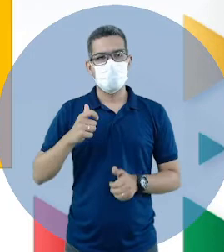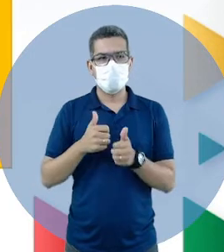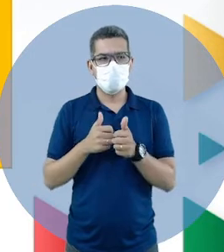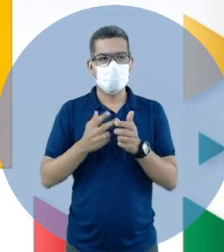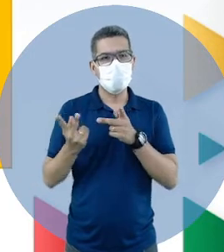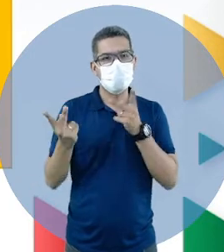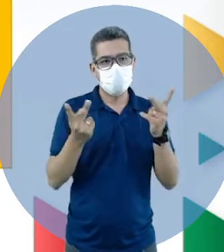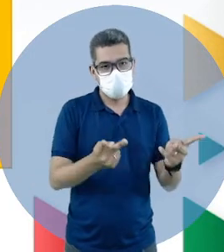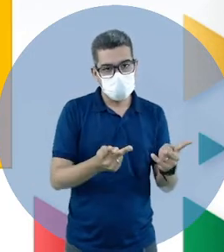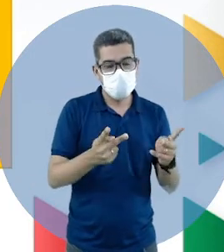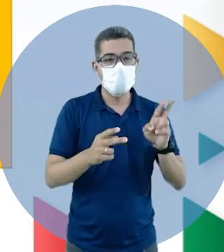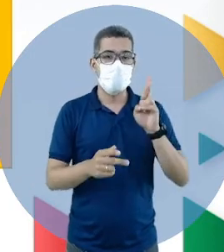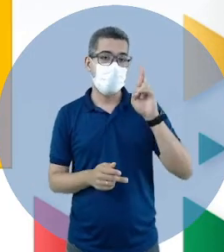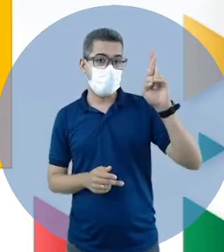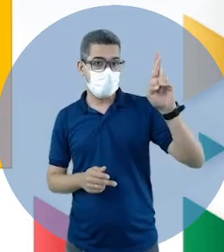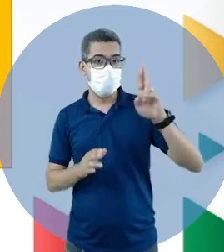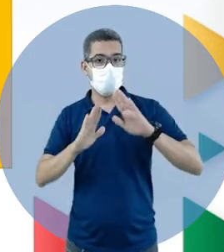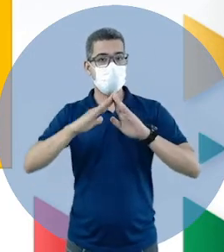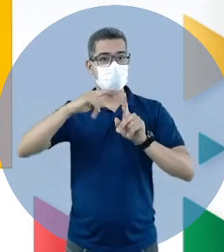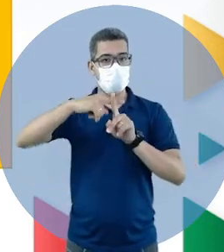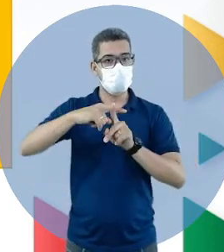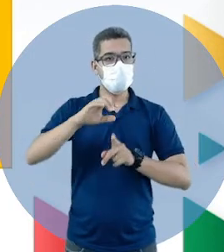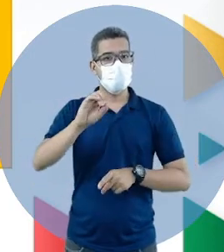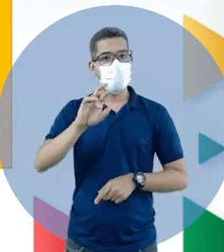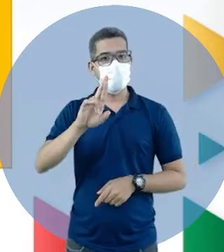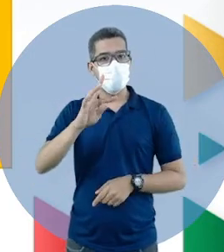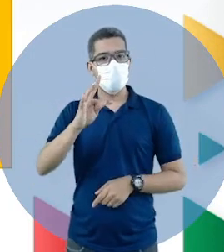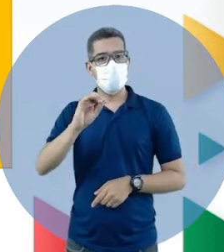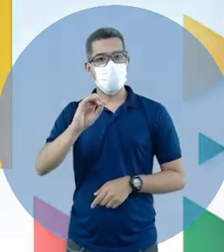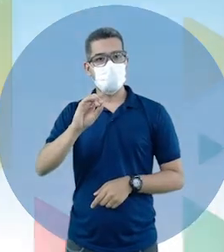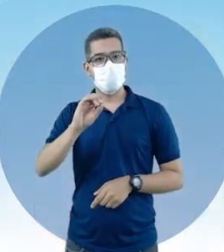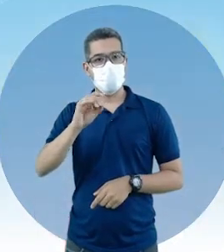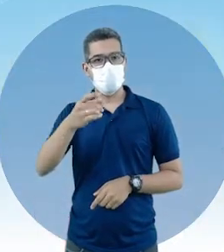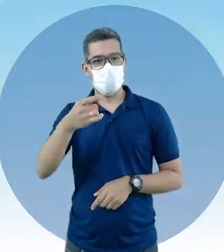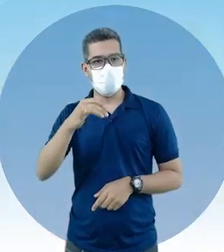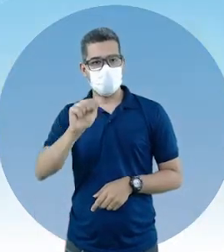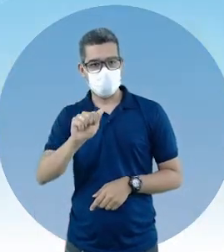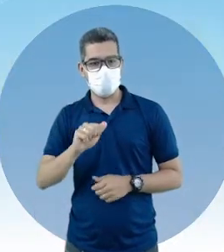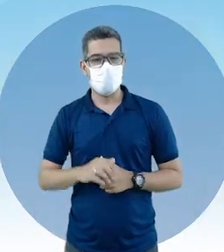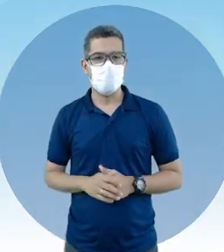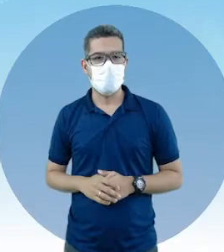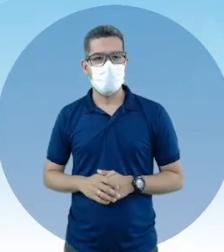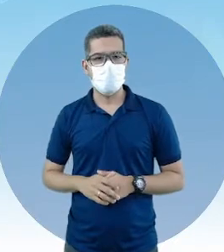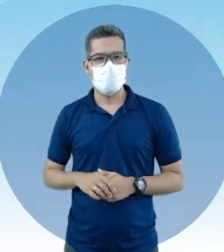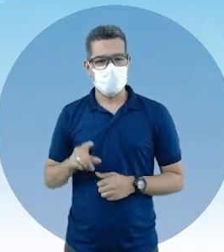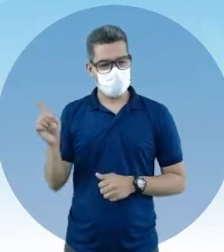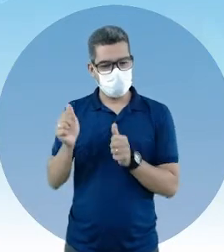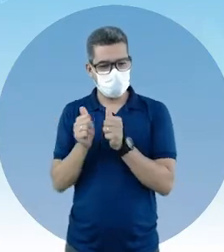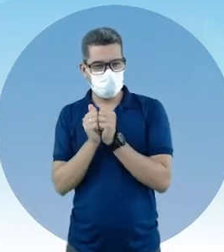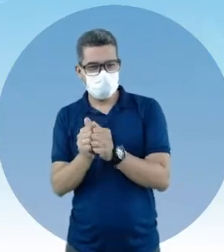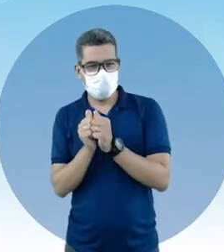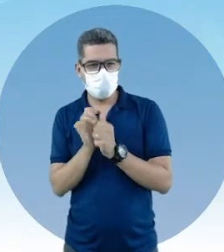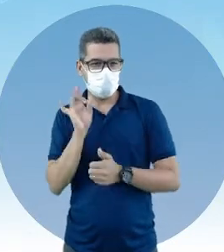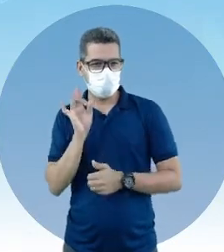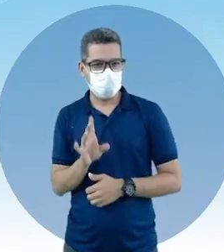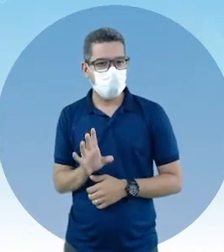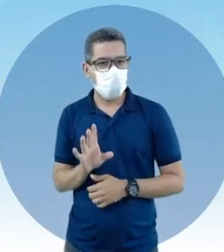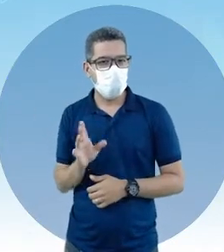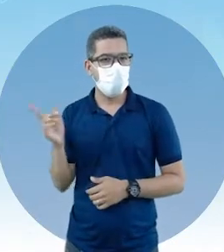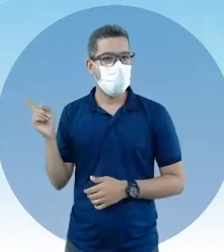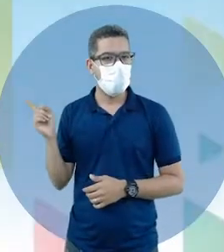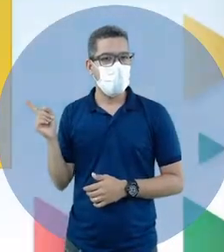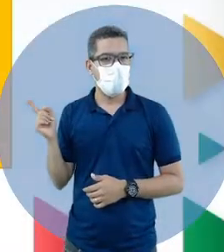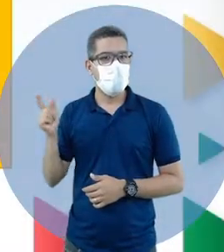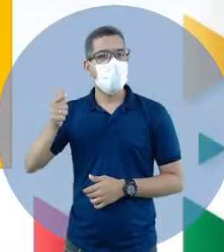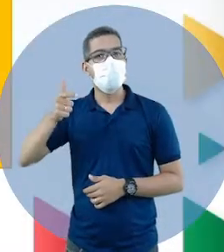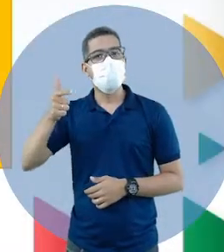Igreja Ortodoxa. Olha aí a questão do ecumenismo. E será que fica só aí? Vejam só uma